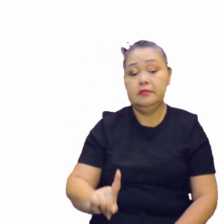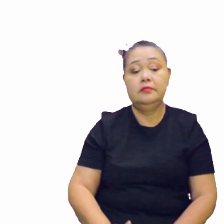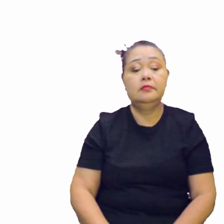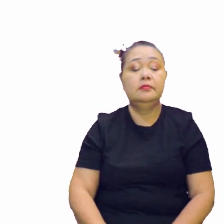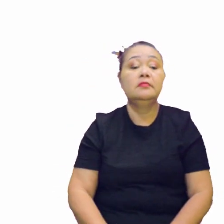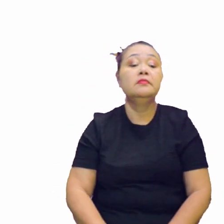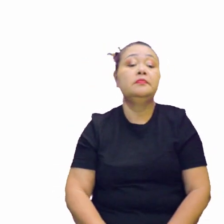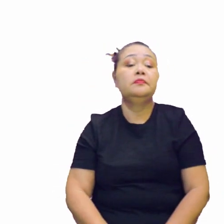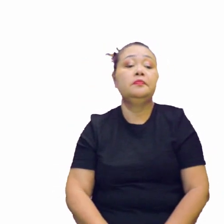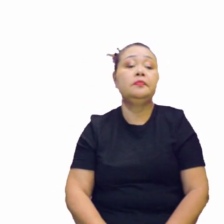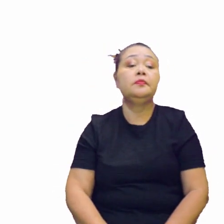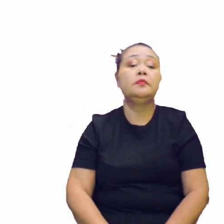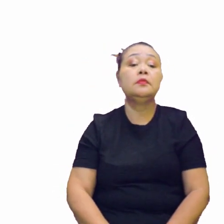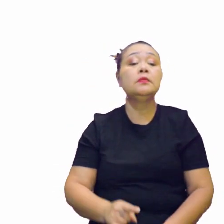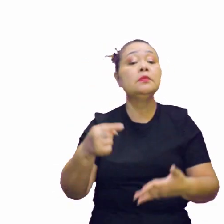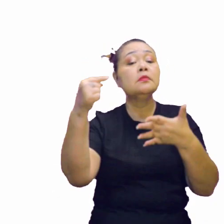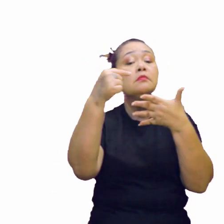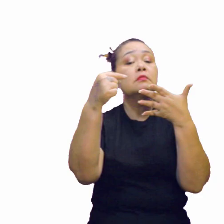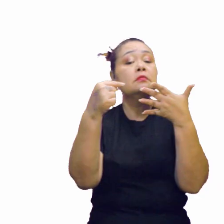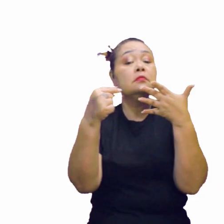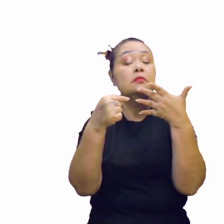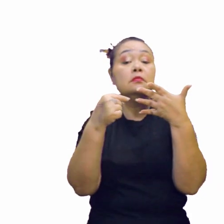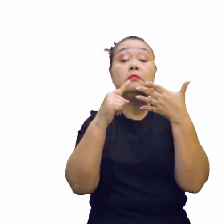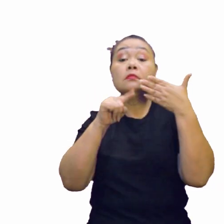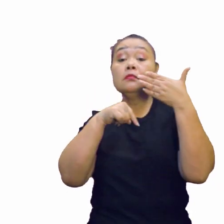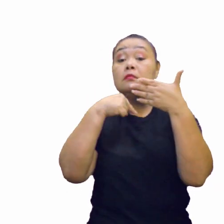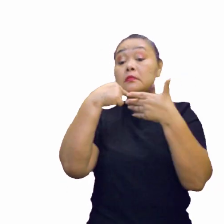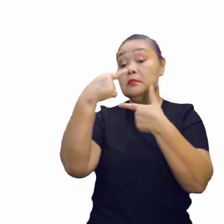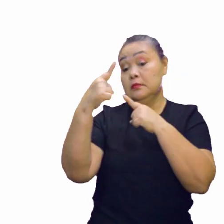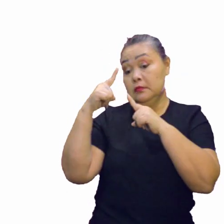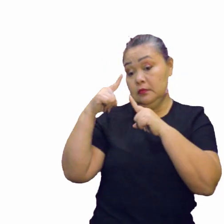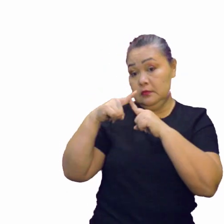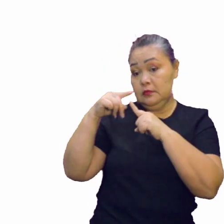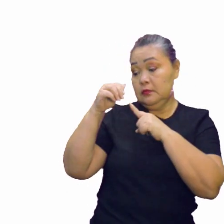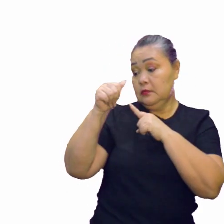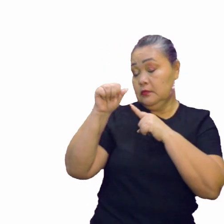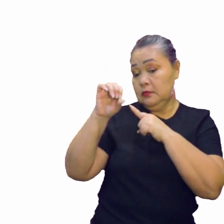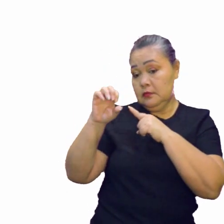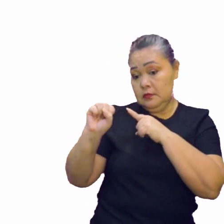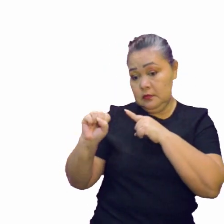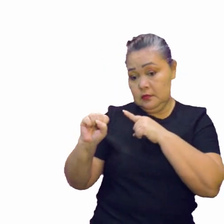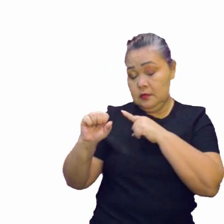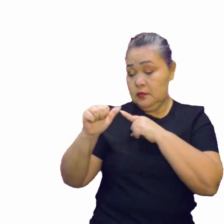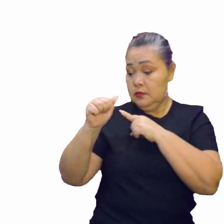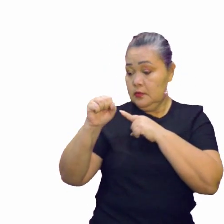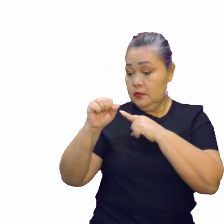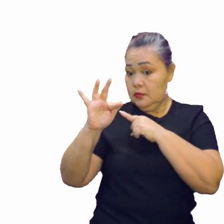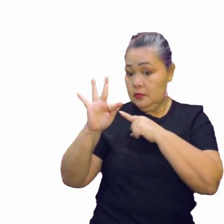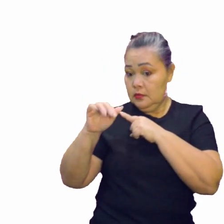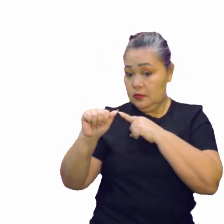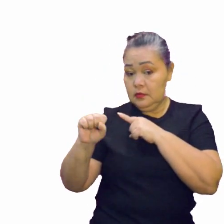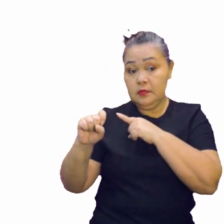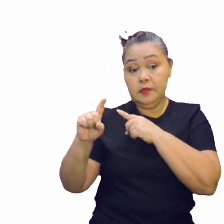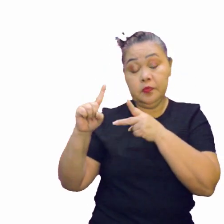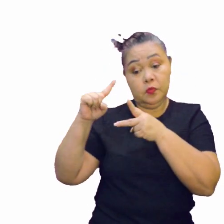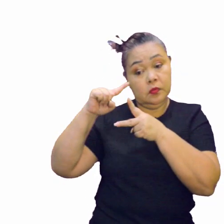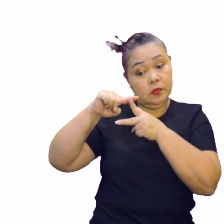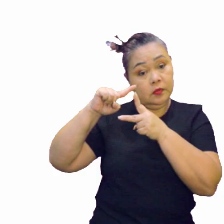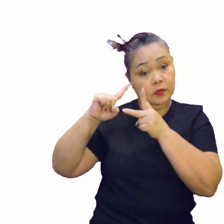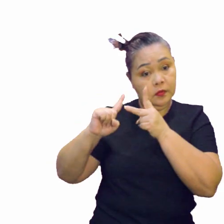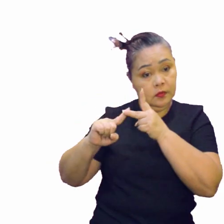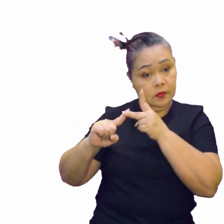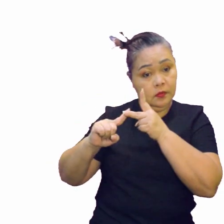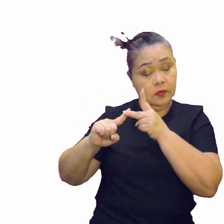As combinações podem dar origem aos seguintes tipos de SAFs. Aí nós temos dois. SAF